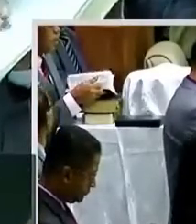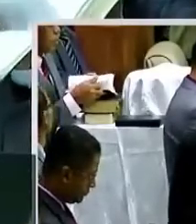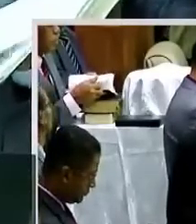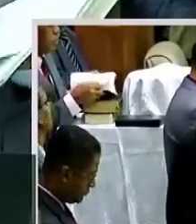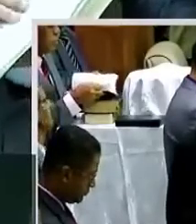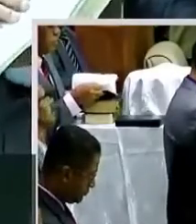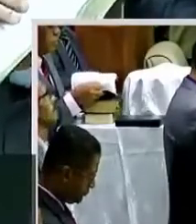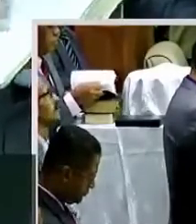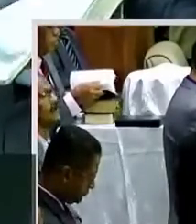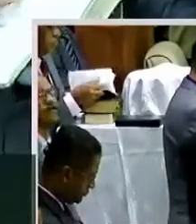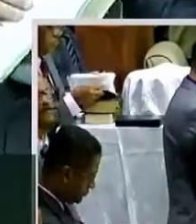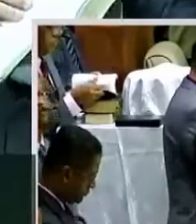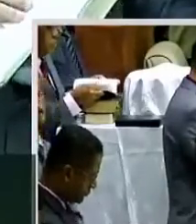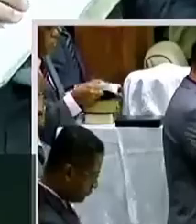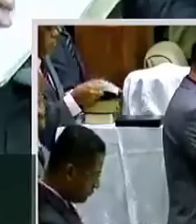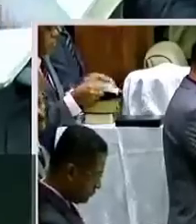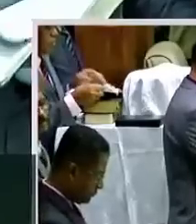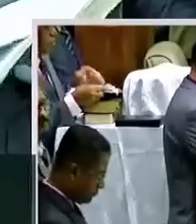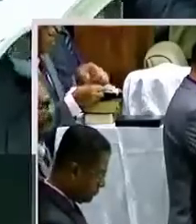Tem um texto que